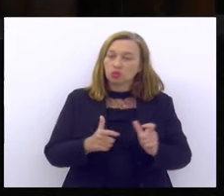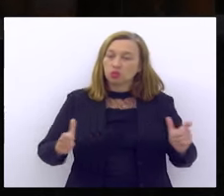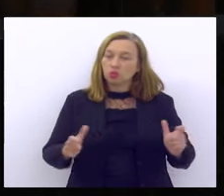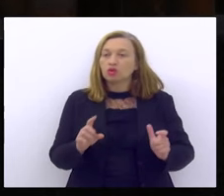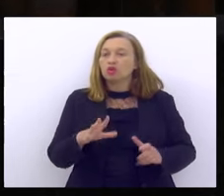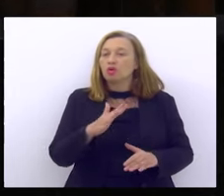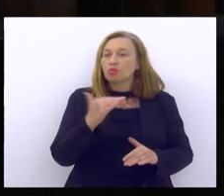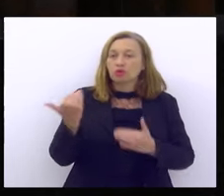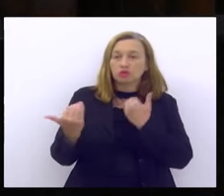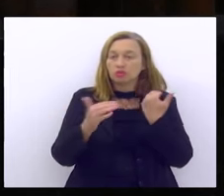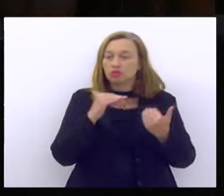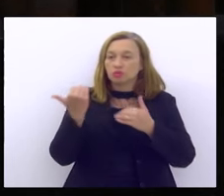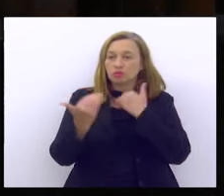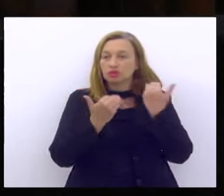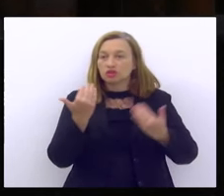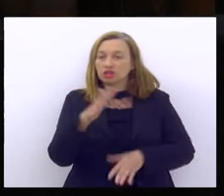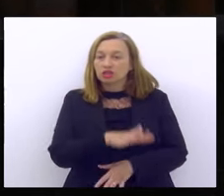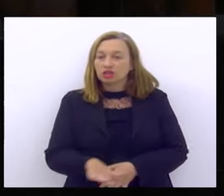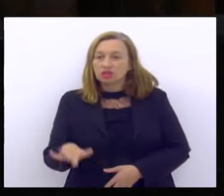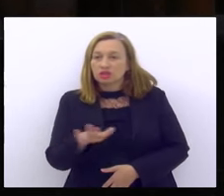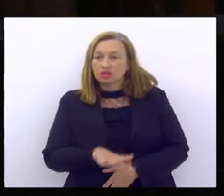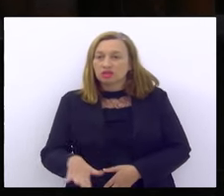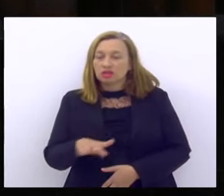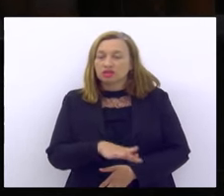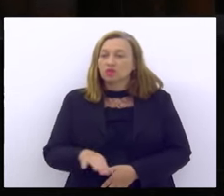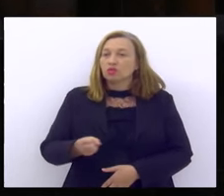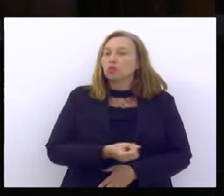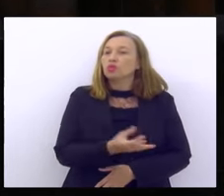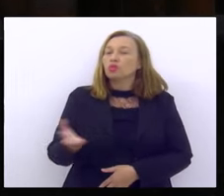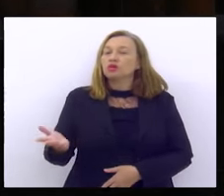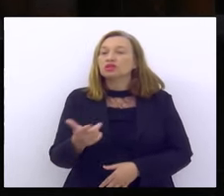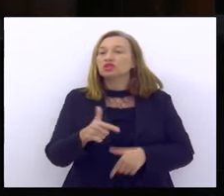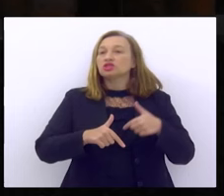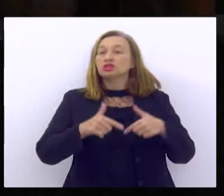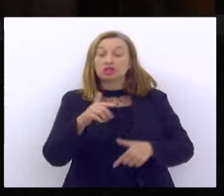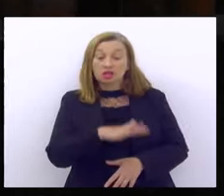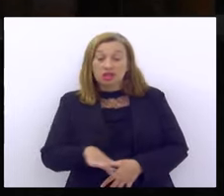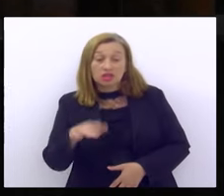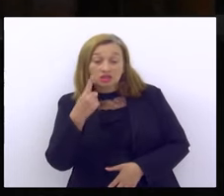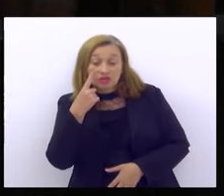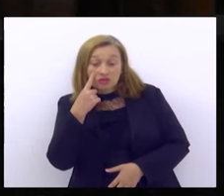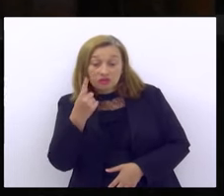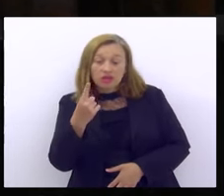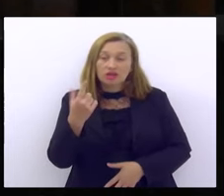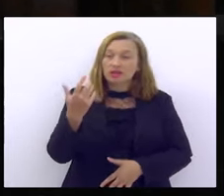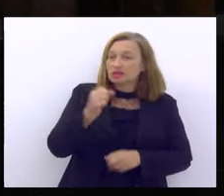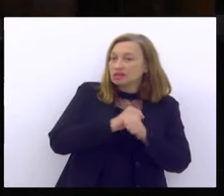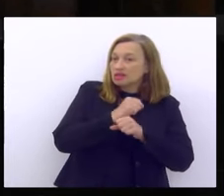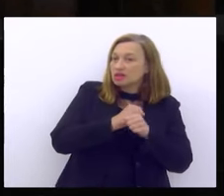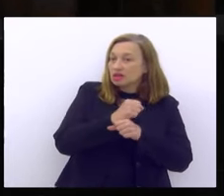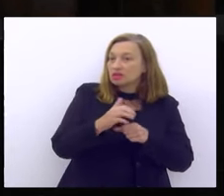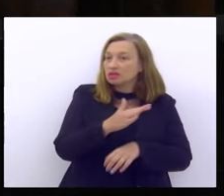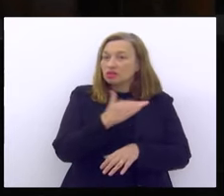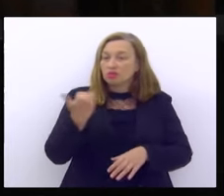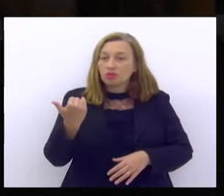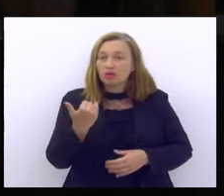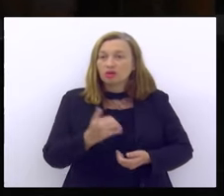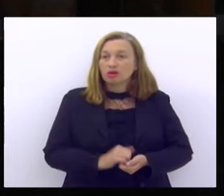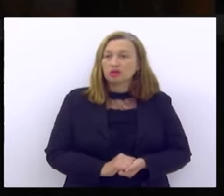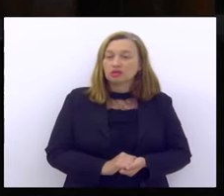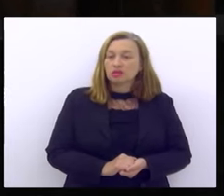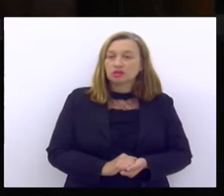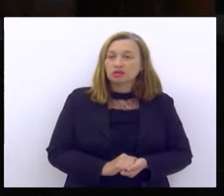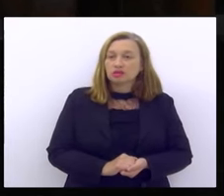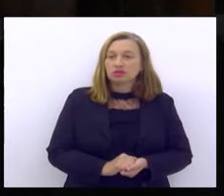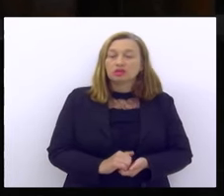mortes. Mortes de crianças. Quantas crianças a gente não vem vendo nesse ano sendo mortas? A maioria das